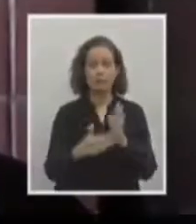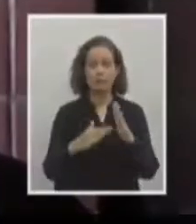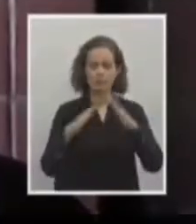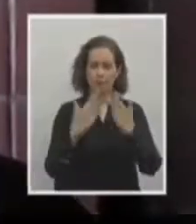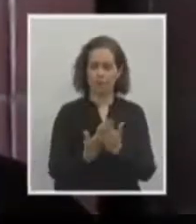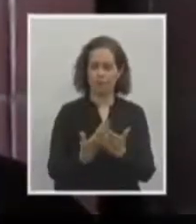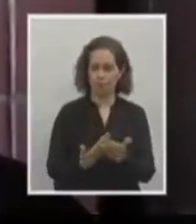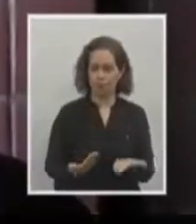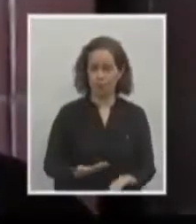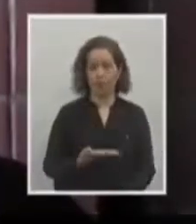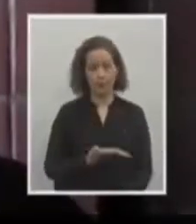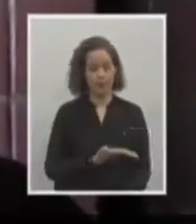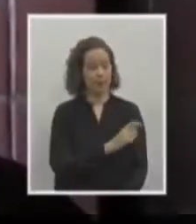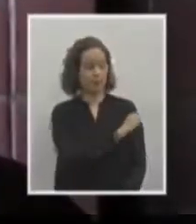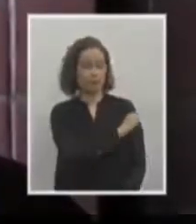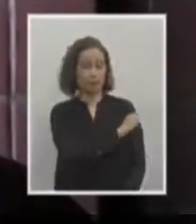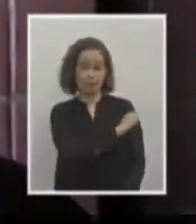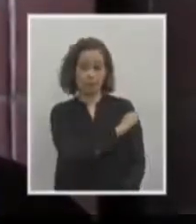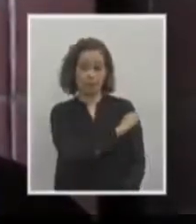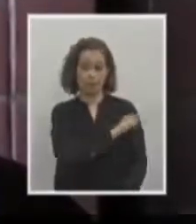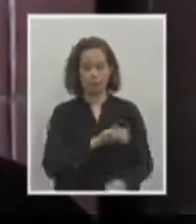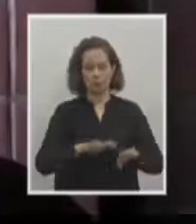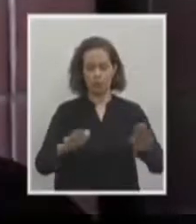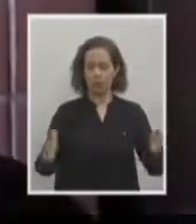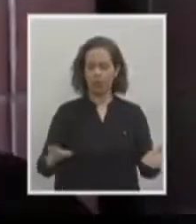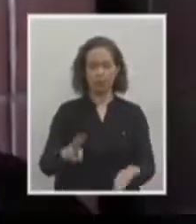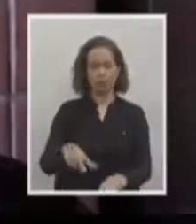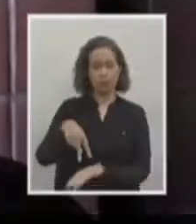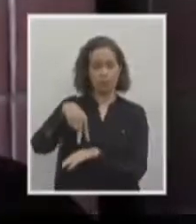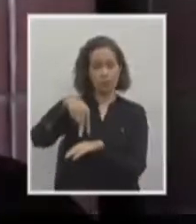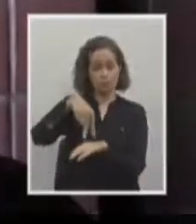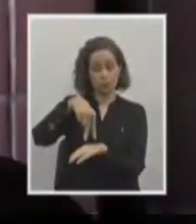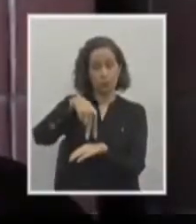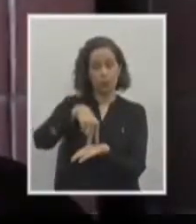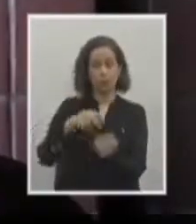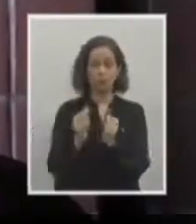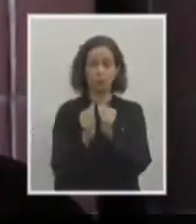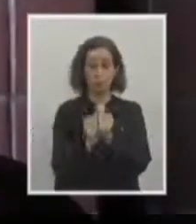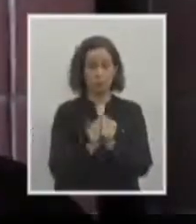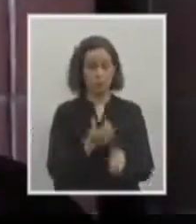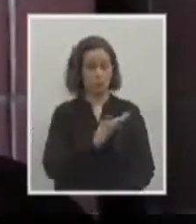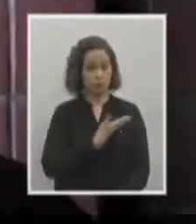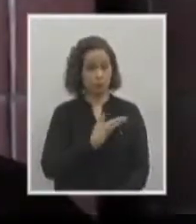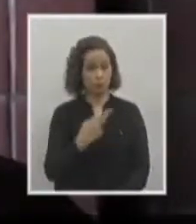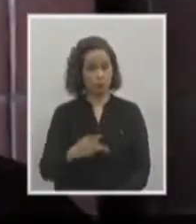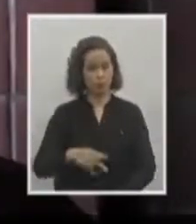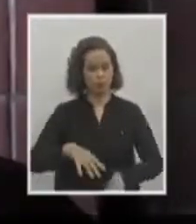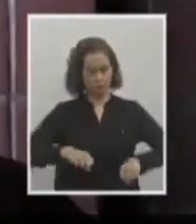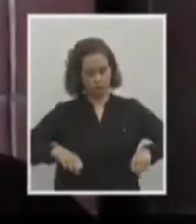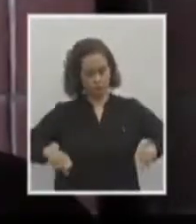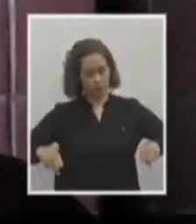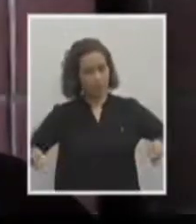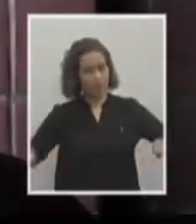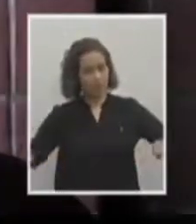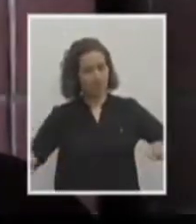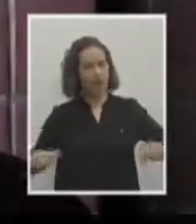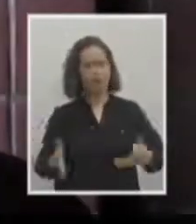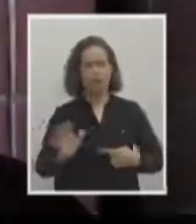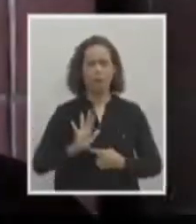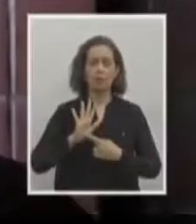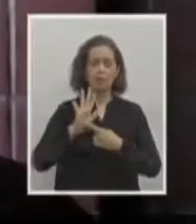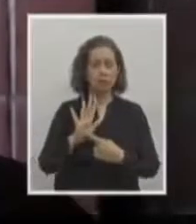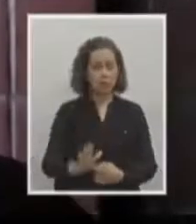meu, ele subiu ao palco. Ele, junto com os coleguinhas dele e de mão dada comigo, ele se apresentou para a